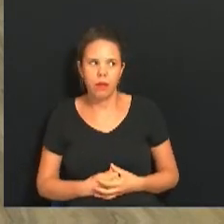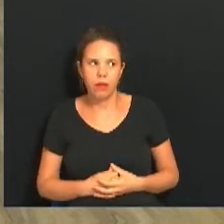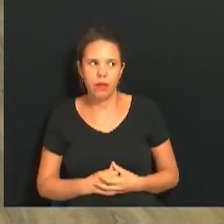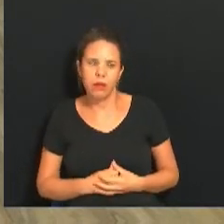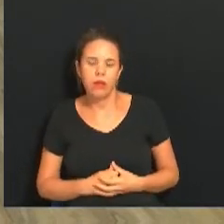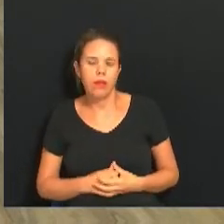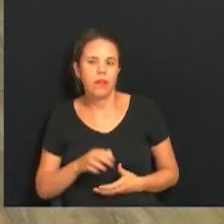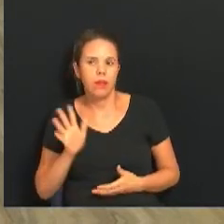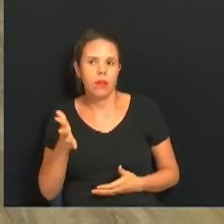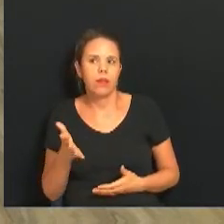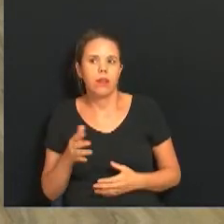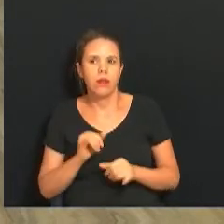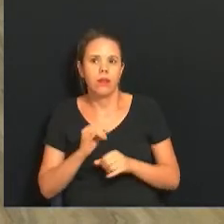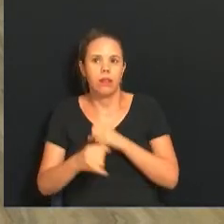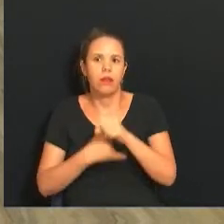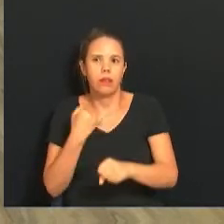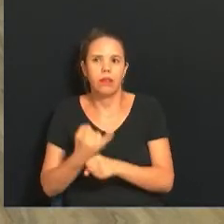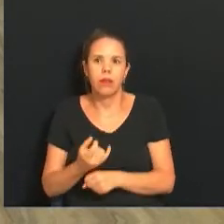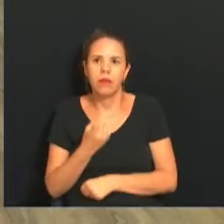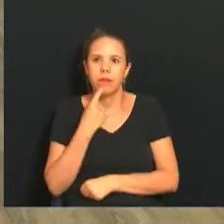já estão lá no site